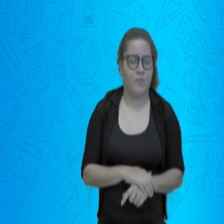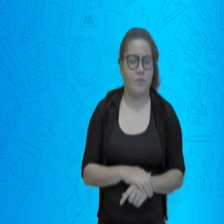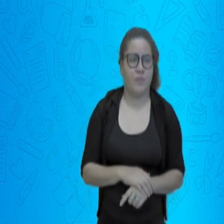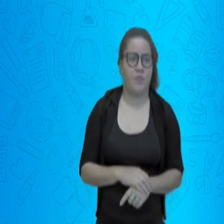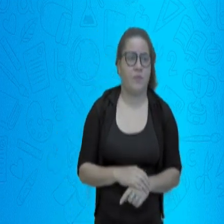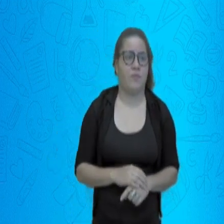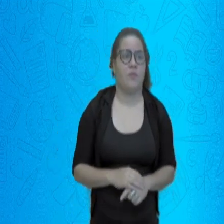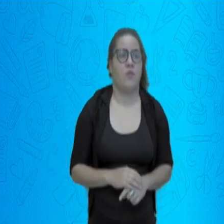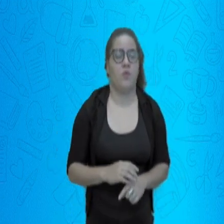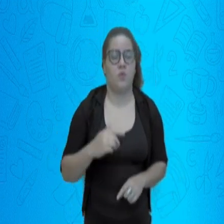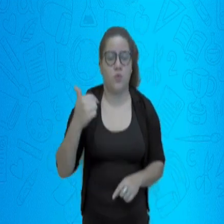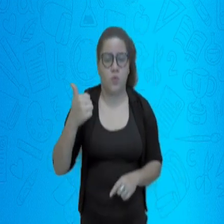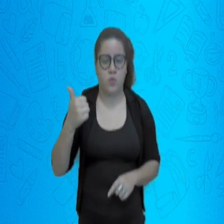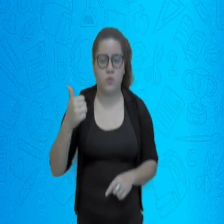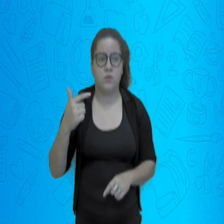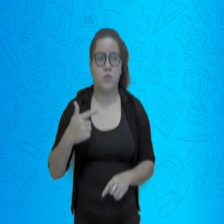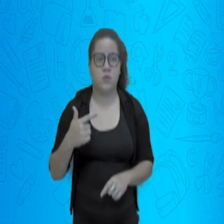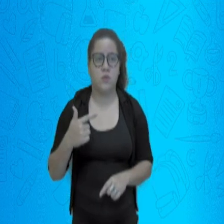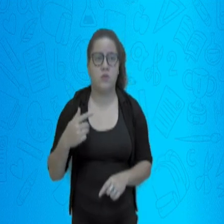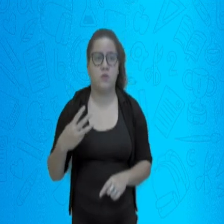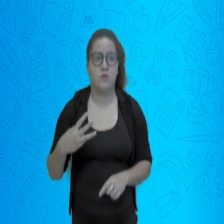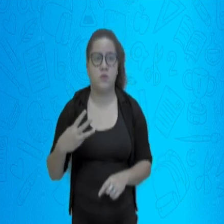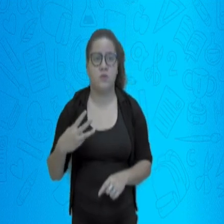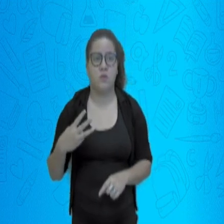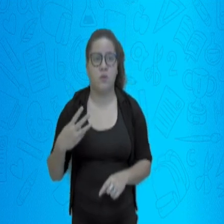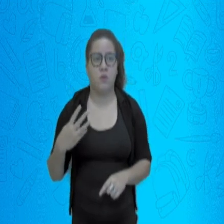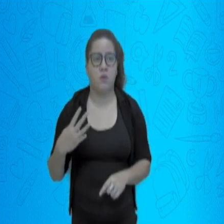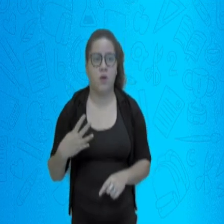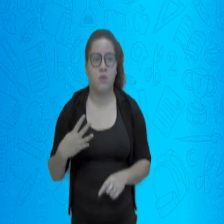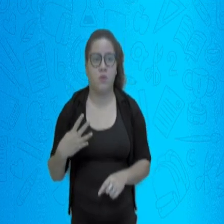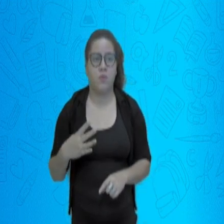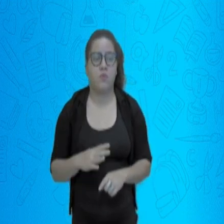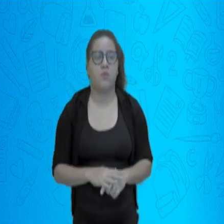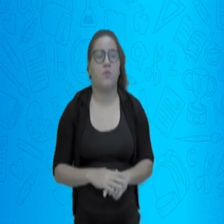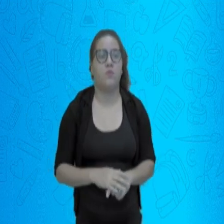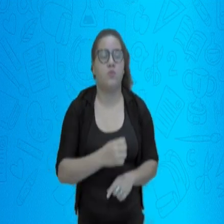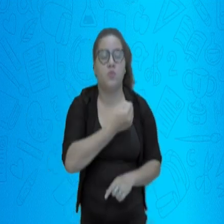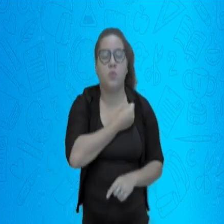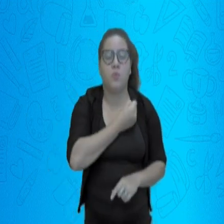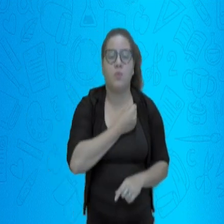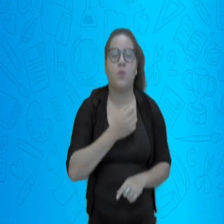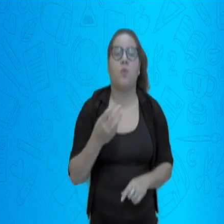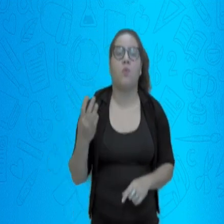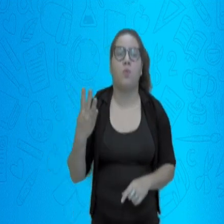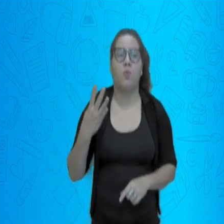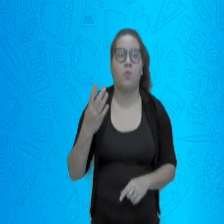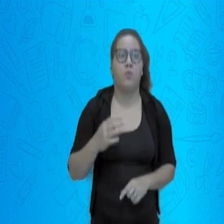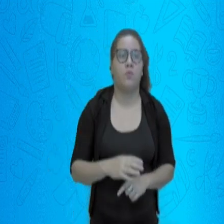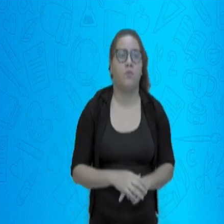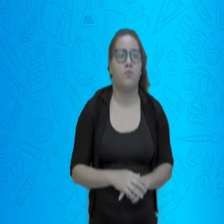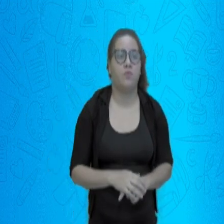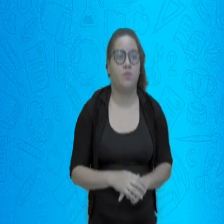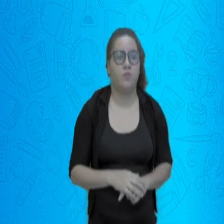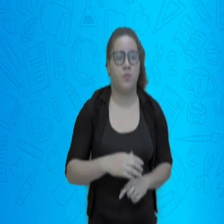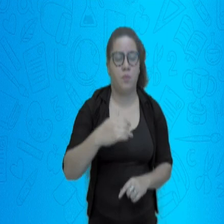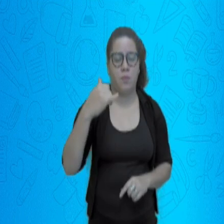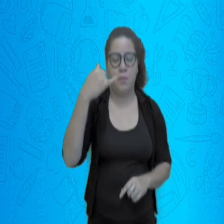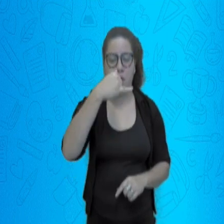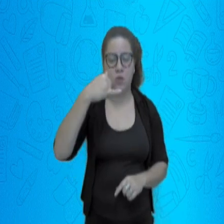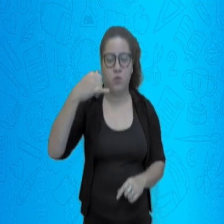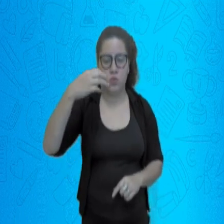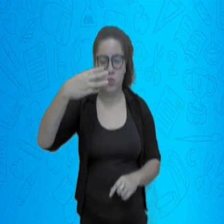vai ser, ó, 1, 2, 3, 4. Resolvendo aqui, olha, menos 2 eu vou tirar